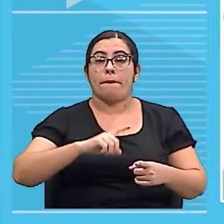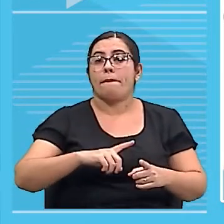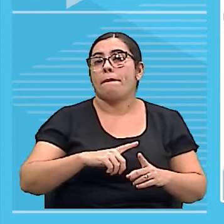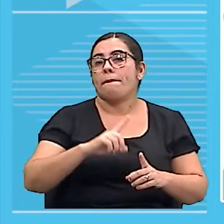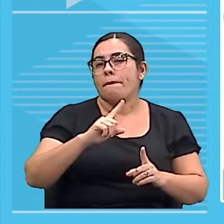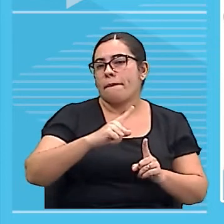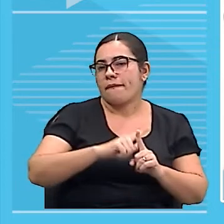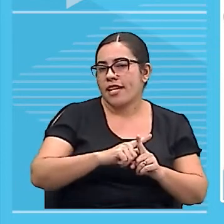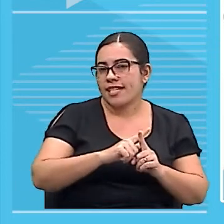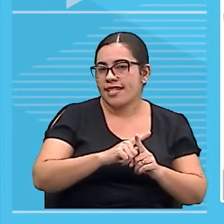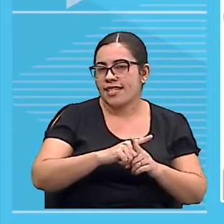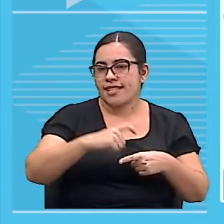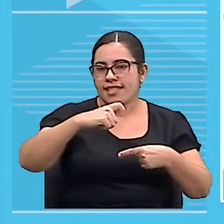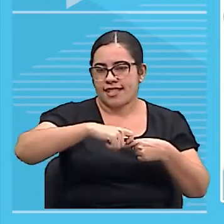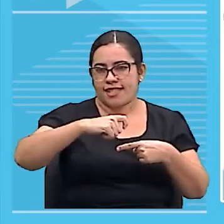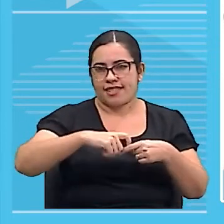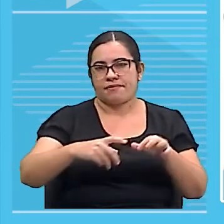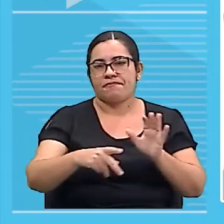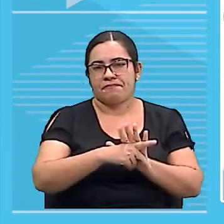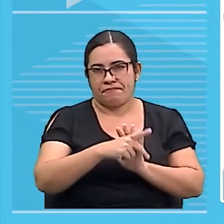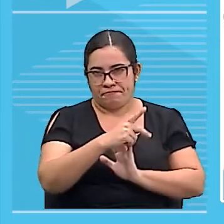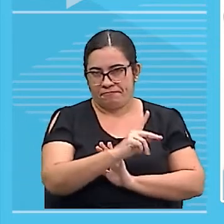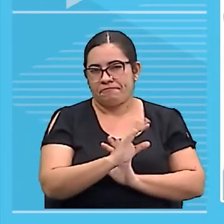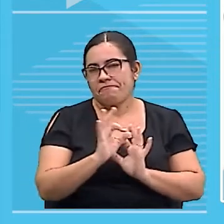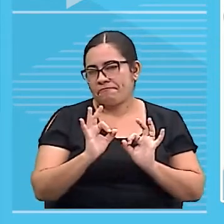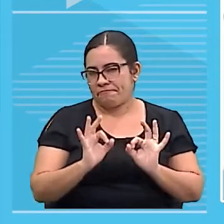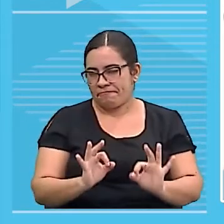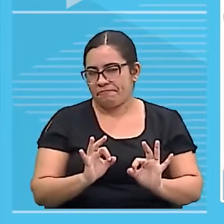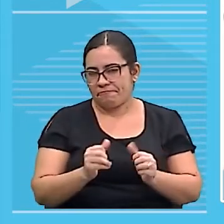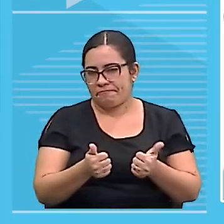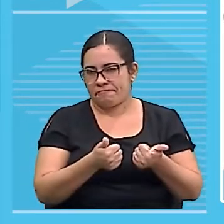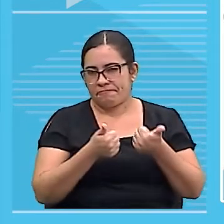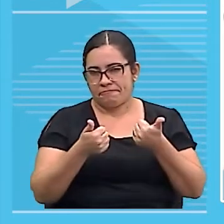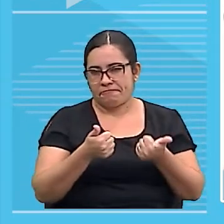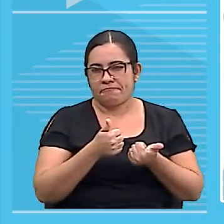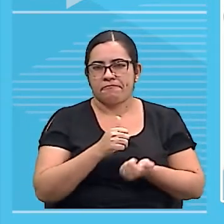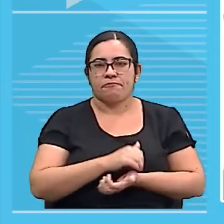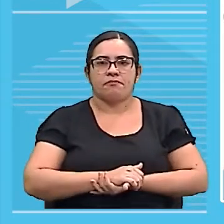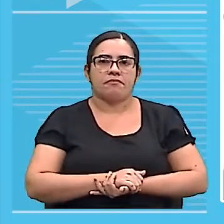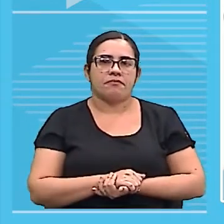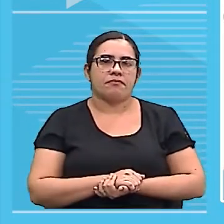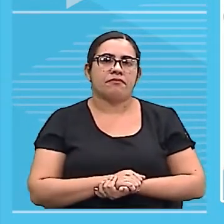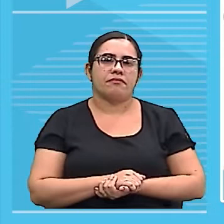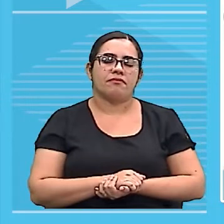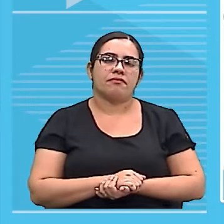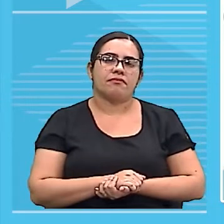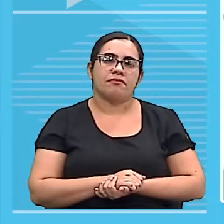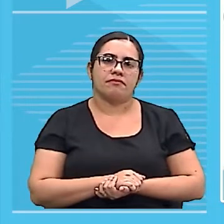resistência de um deles certo belezinha galerinha um